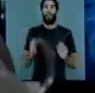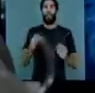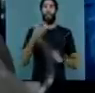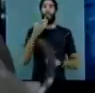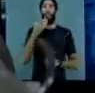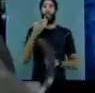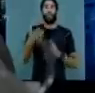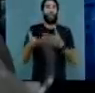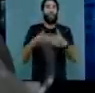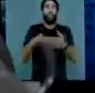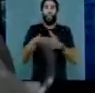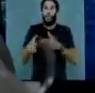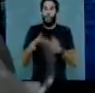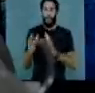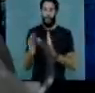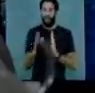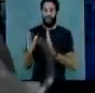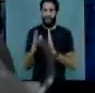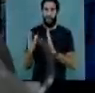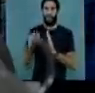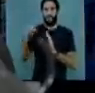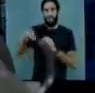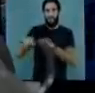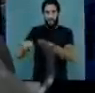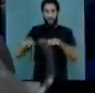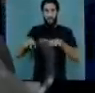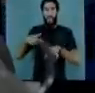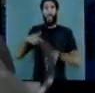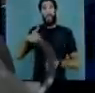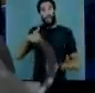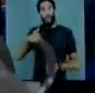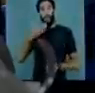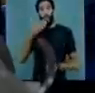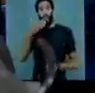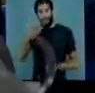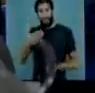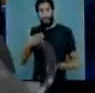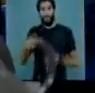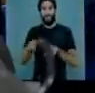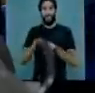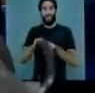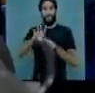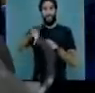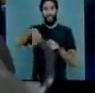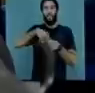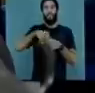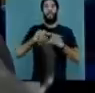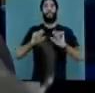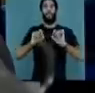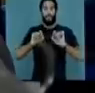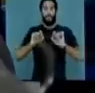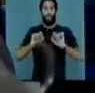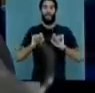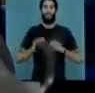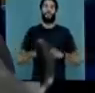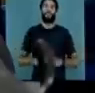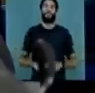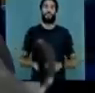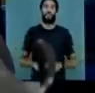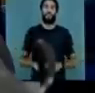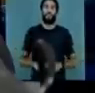qualquer fase da sessão eu faço aqui e aqui adendo o presidente para terminar que